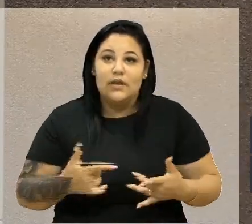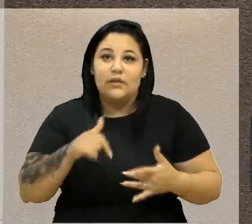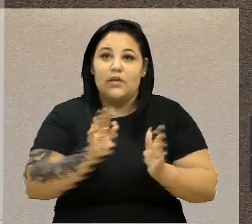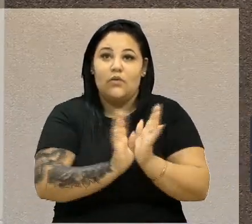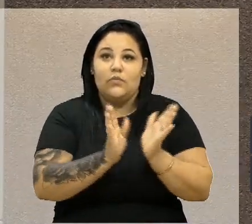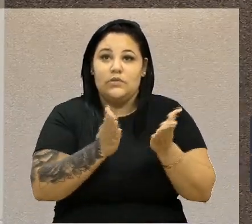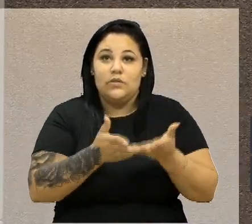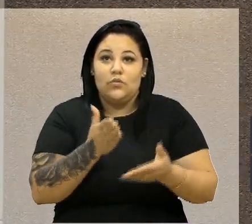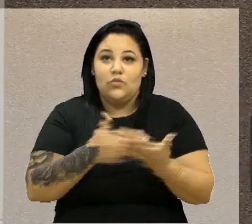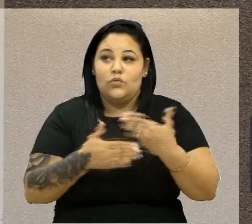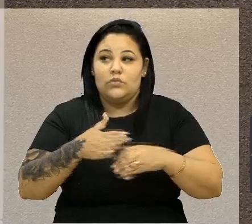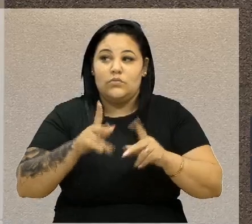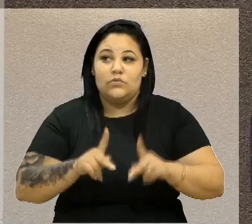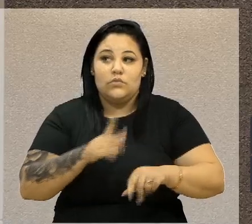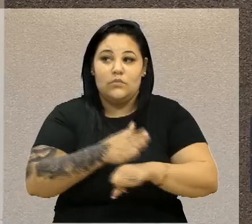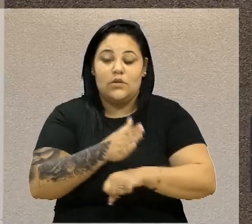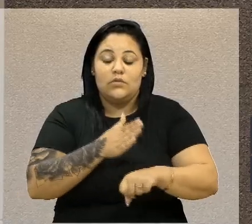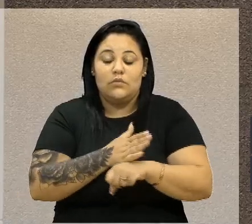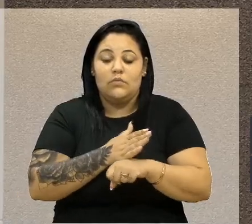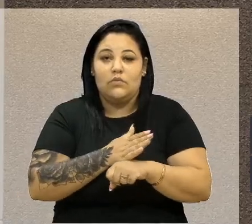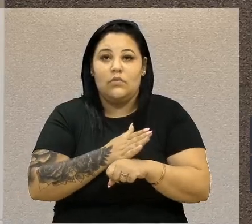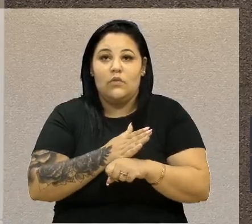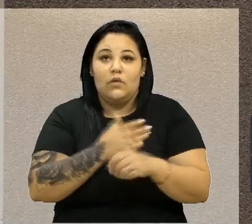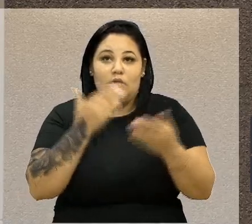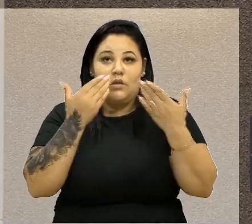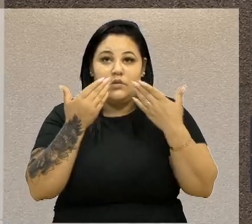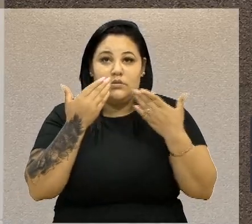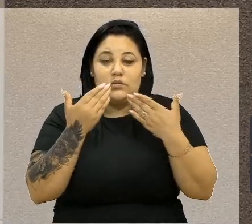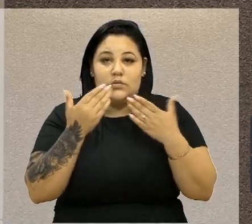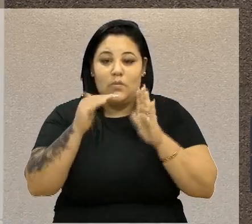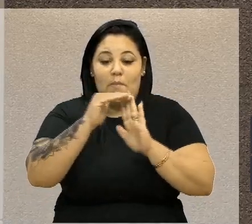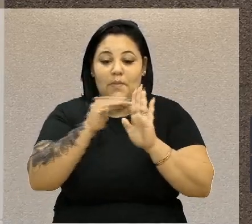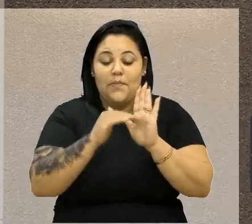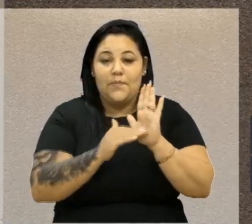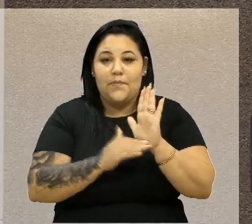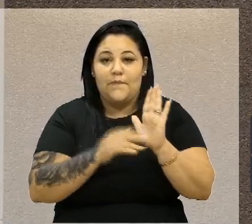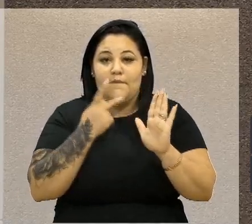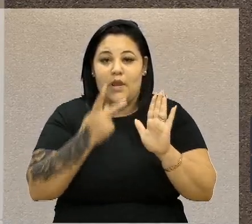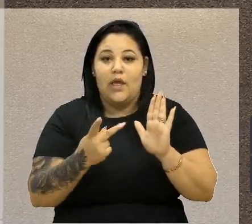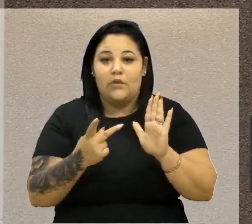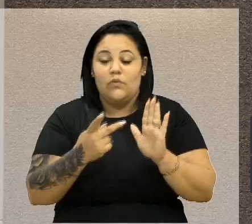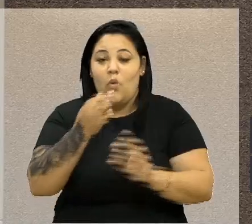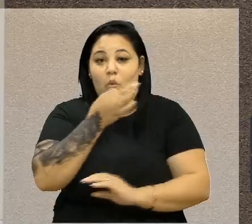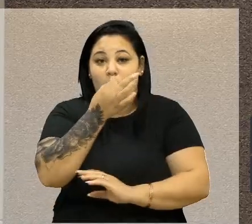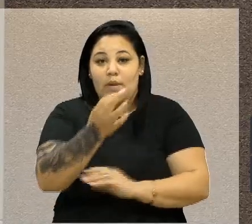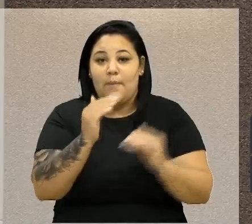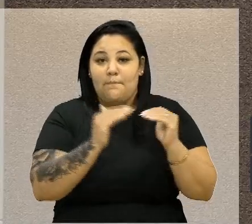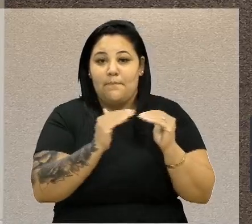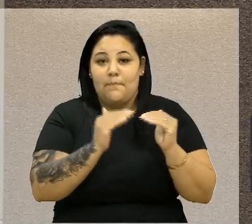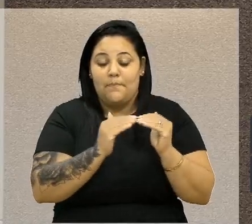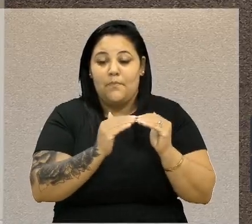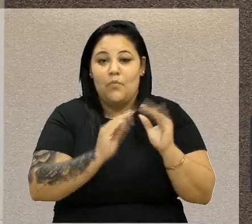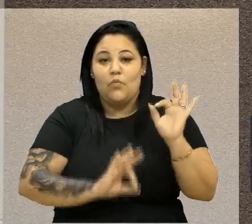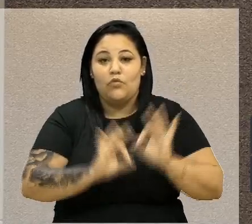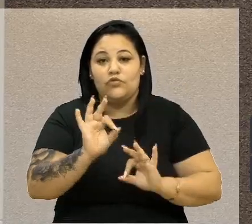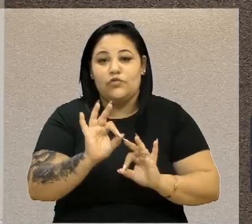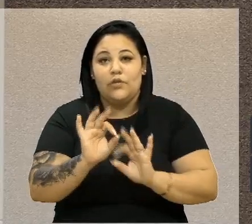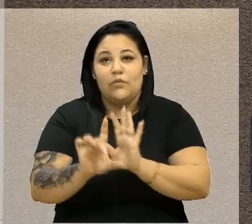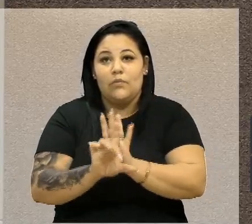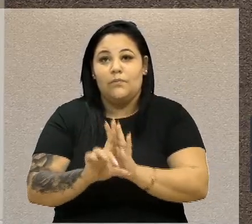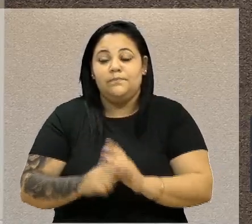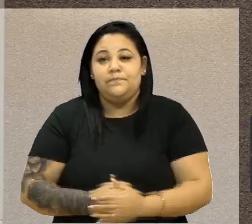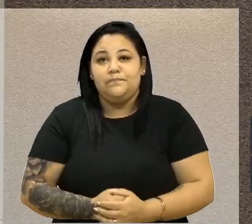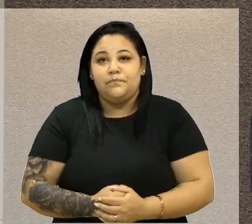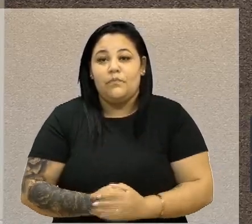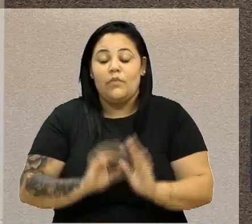por seus integrantes, com base nos dispositivos legais citados, opina pela legalidade do projeto de decreto legislativo proposto,